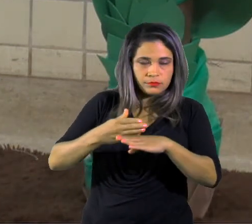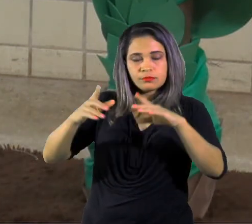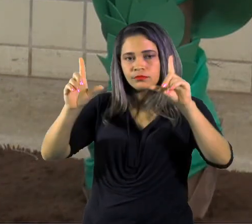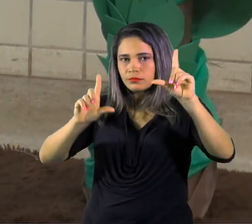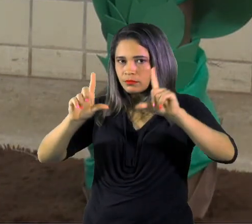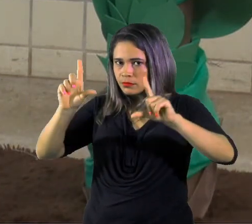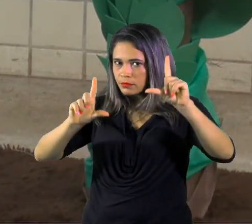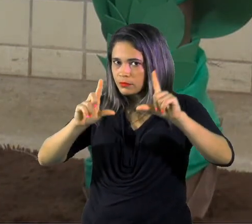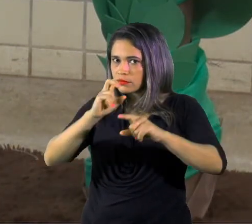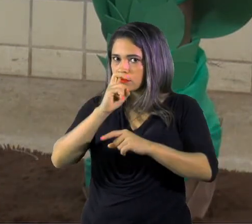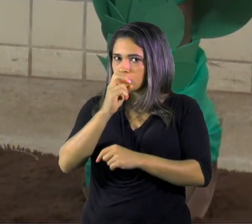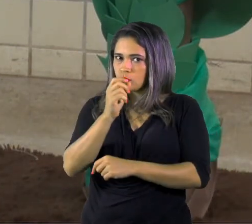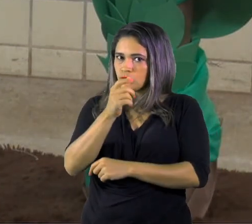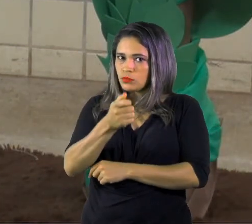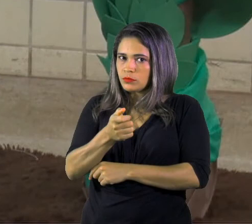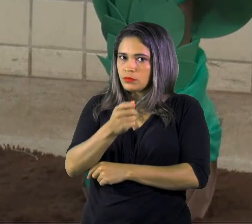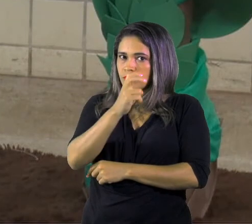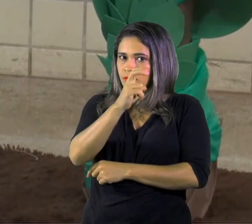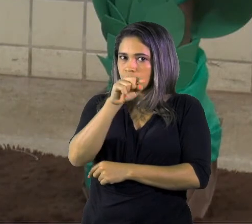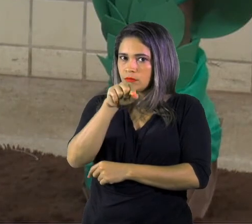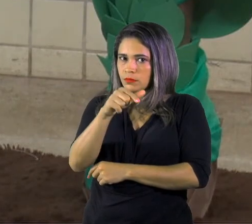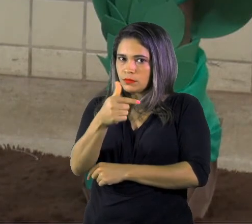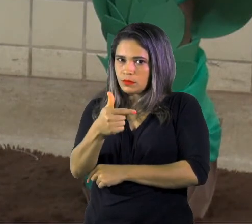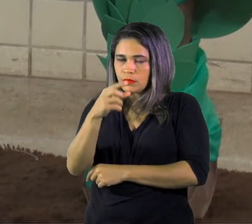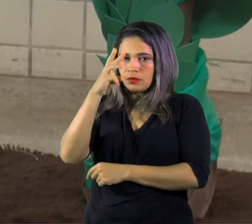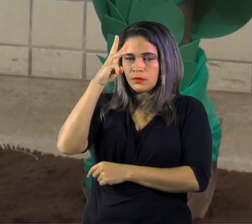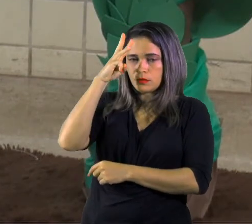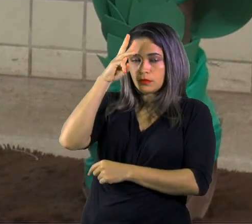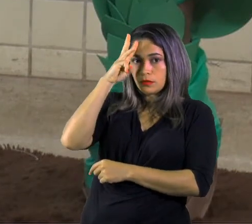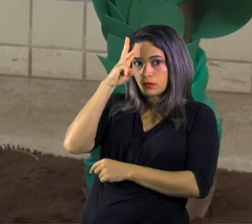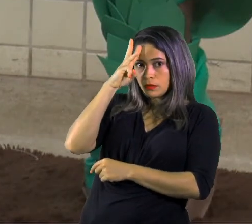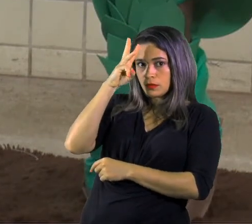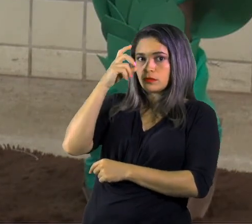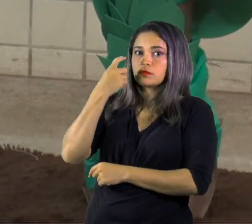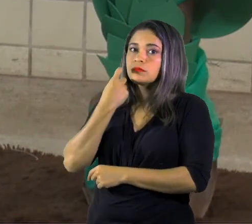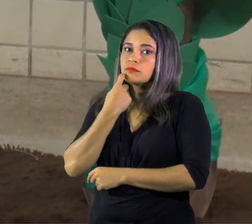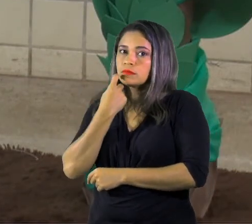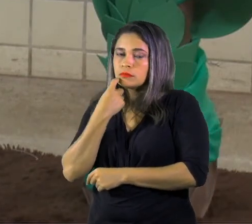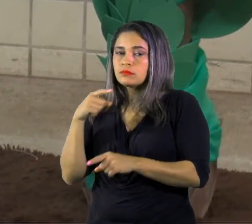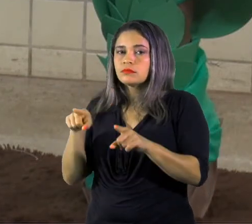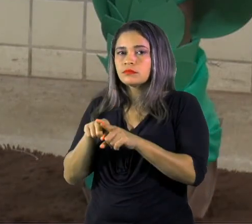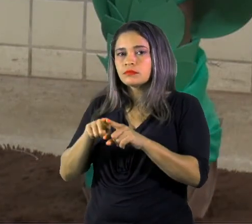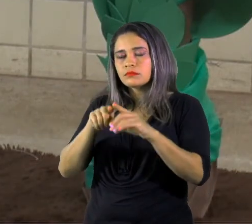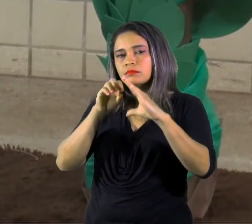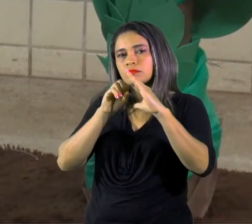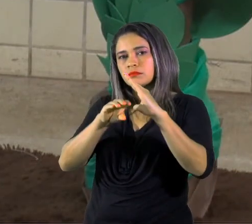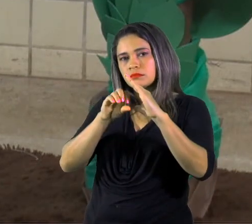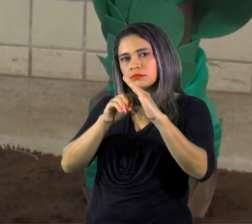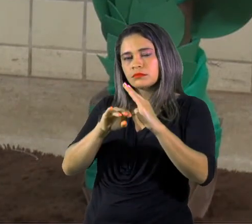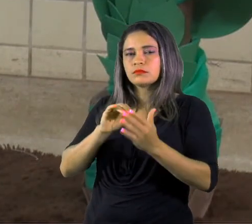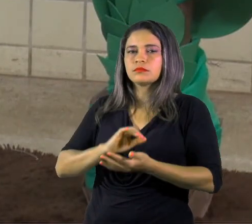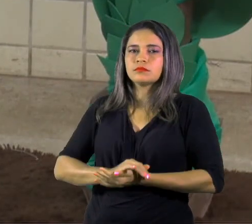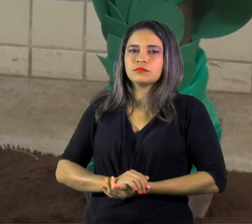aberta, no canal 5.2, às terças e sextas e também na ferramenta Palmas Home School.